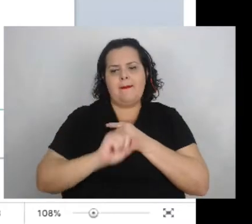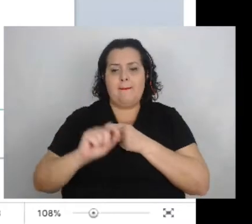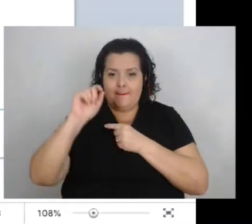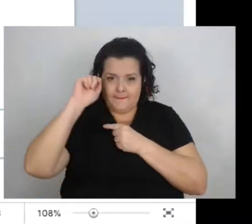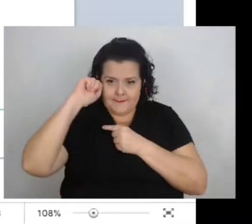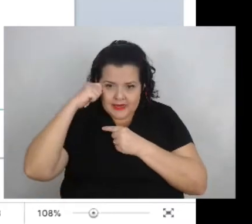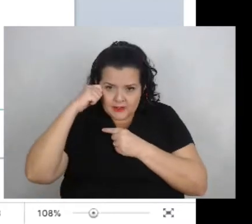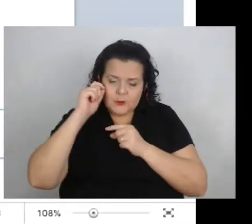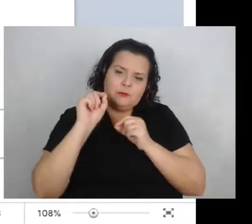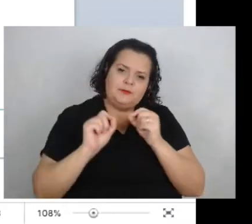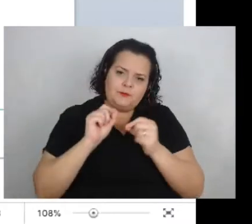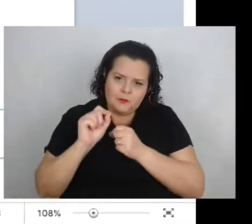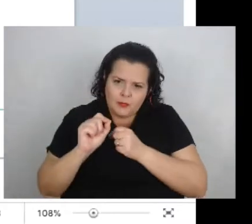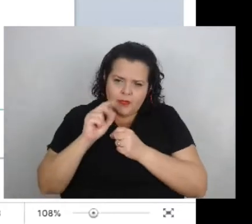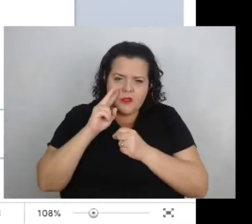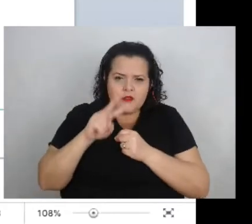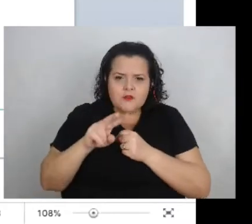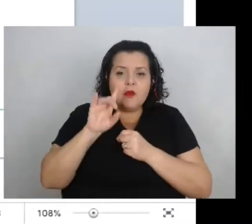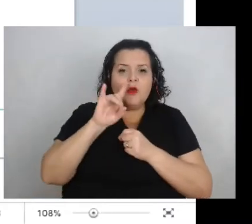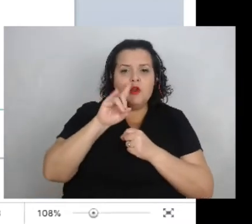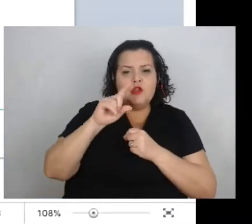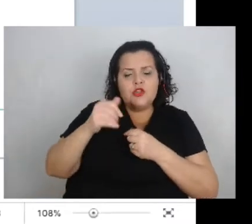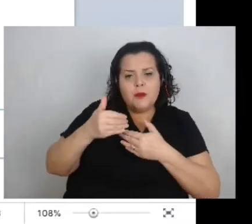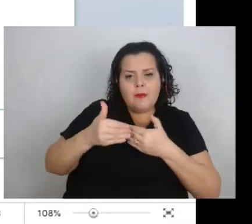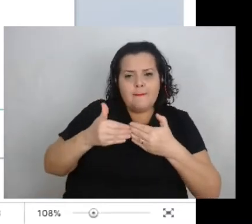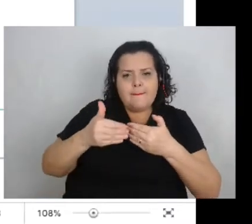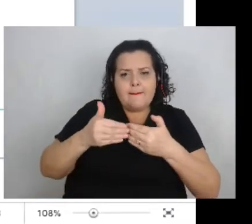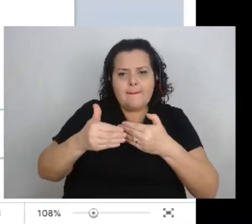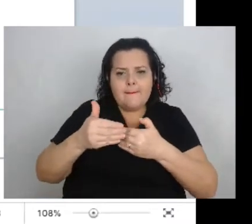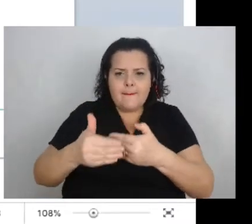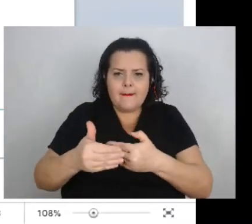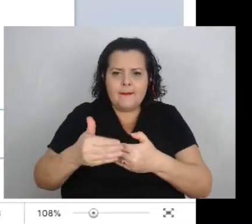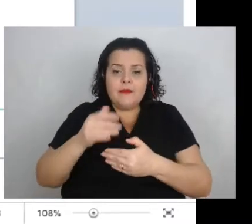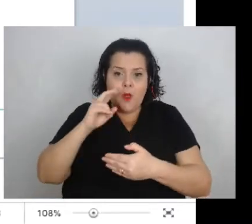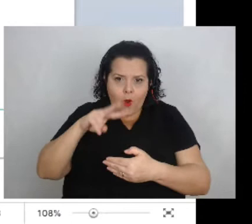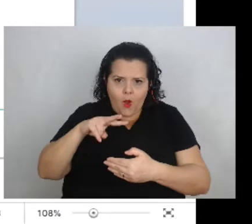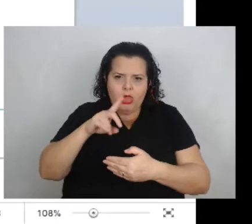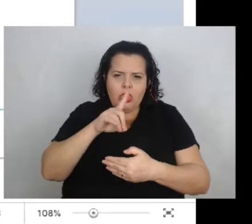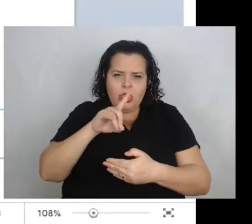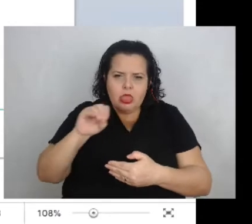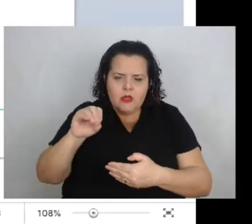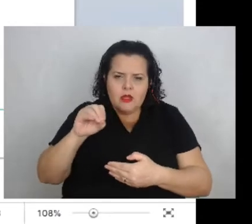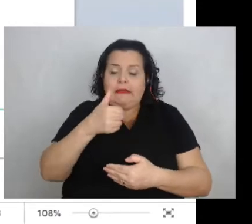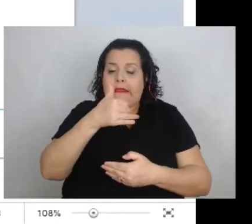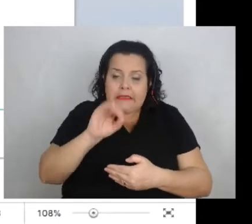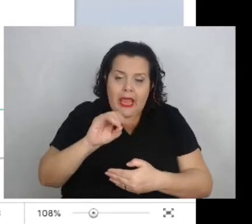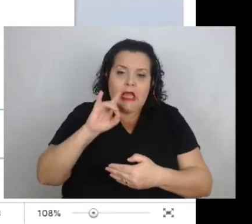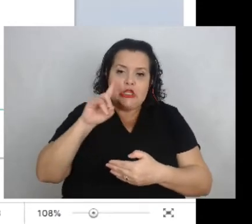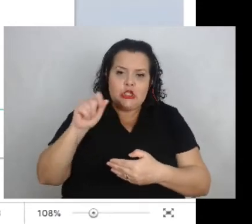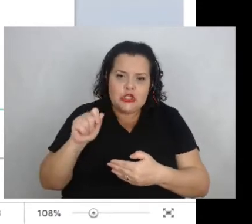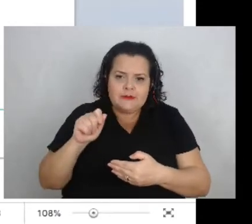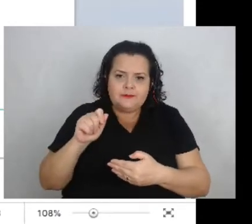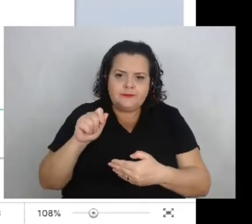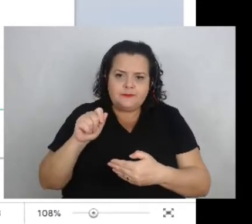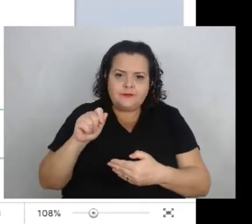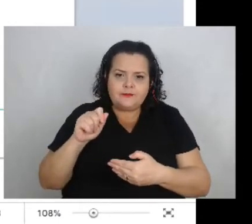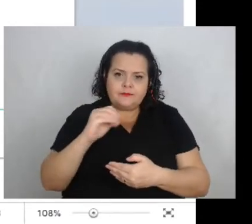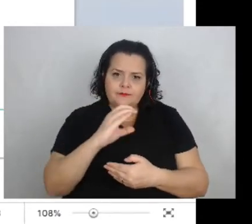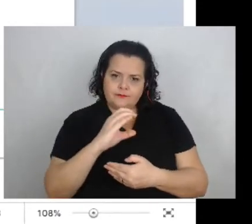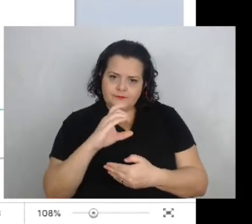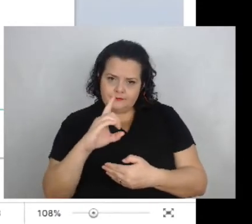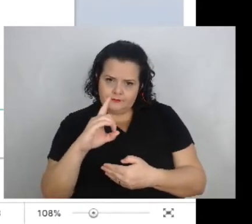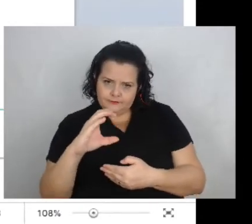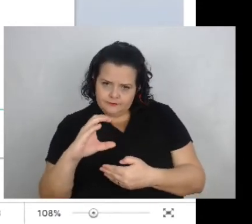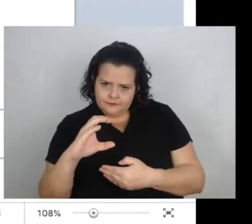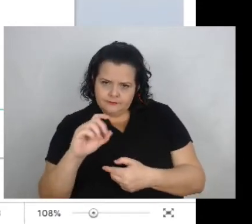estão vendo dias de evolução e vejam, com 10 dias, o critério do CDC, alguns pacientes